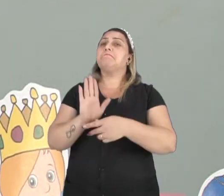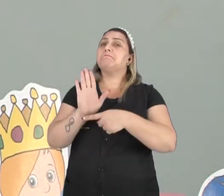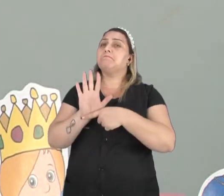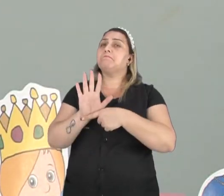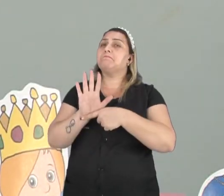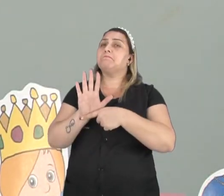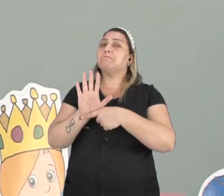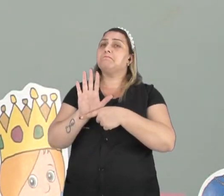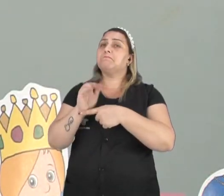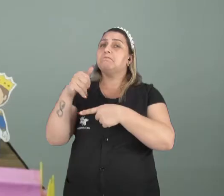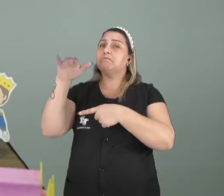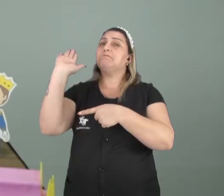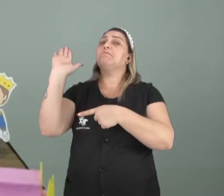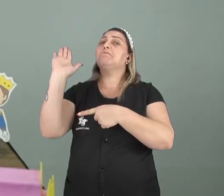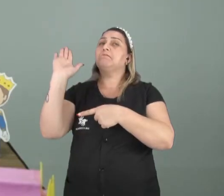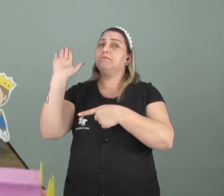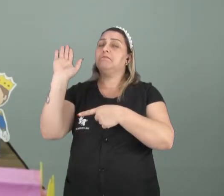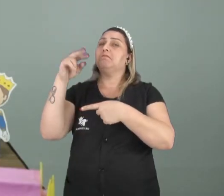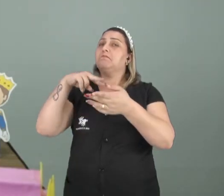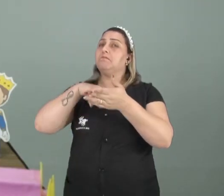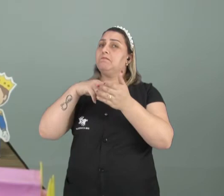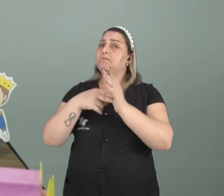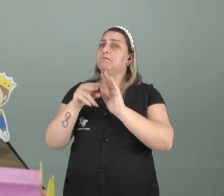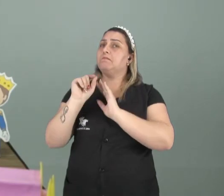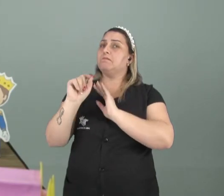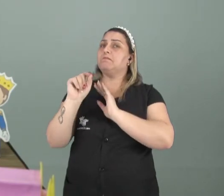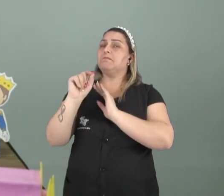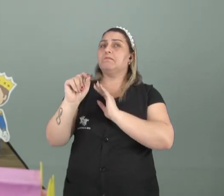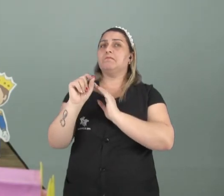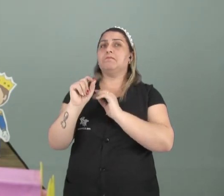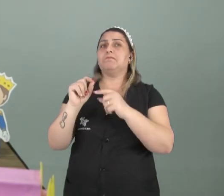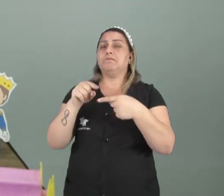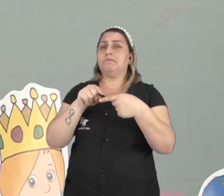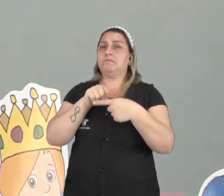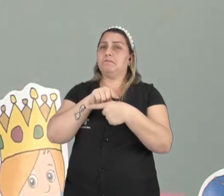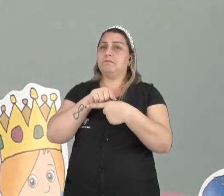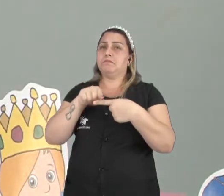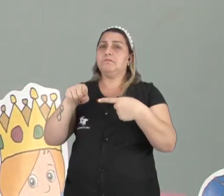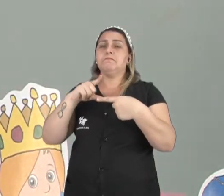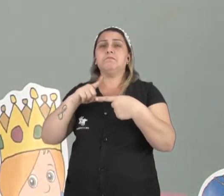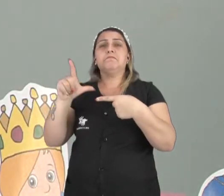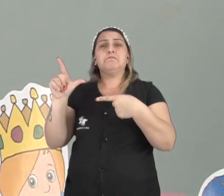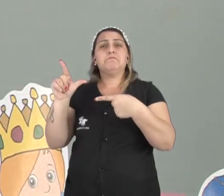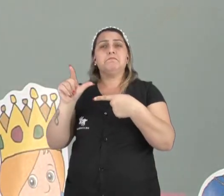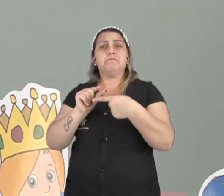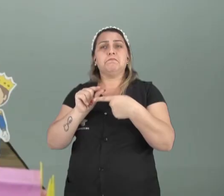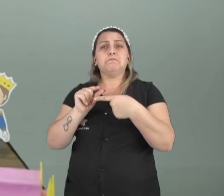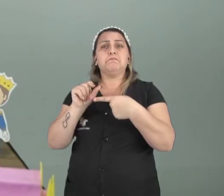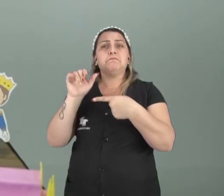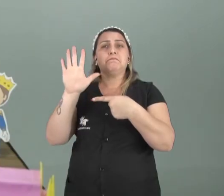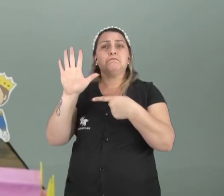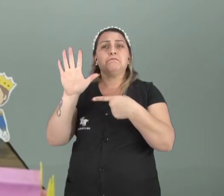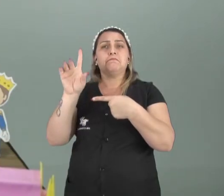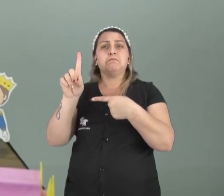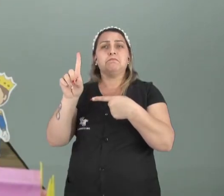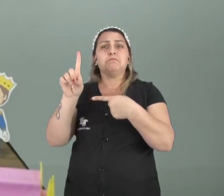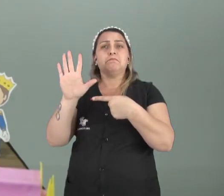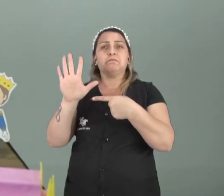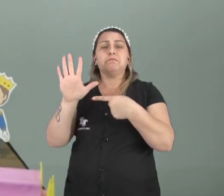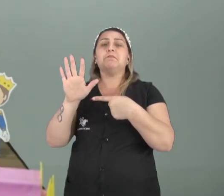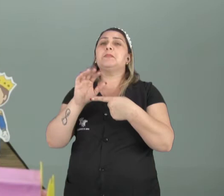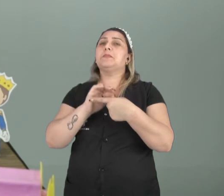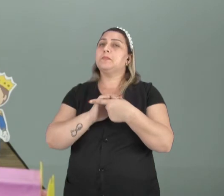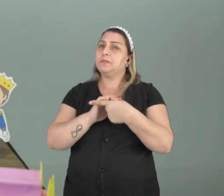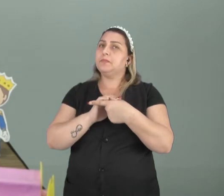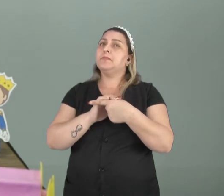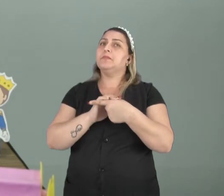Passou o meu palmo. Então, significa o quê? Que aqui tem menos de 1